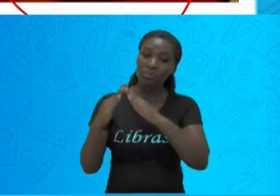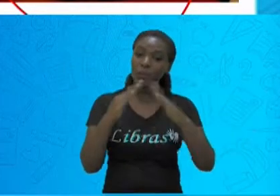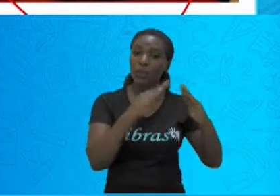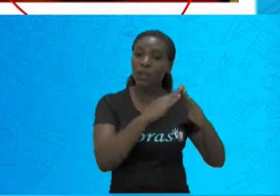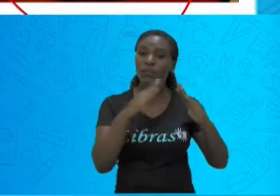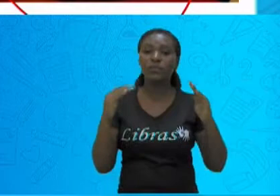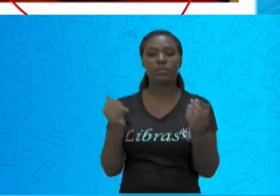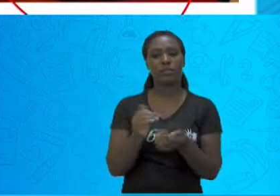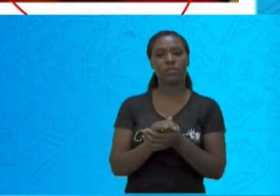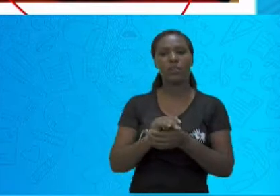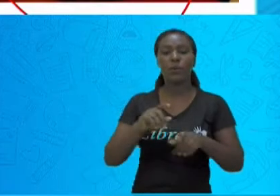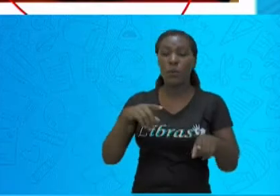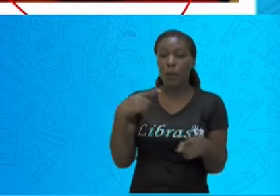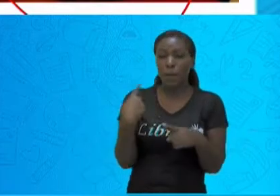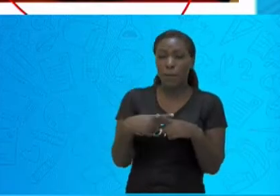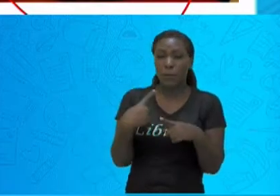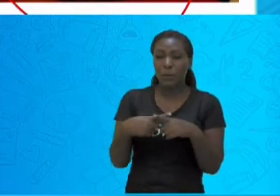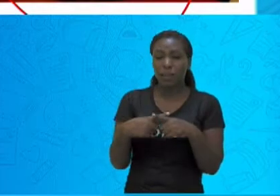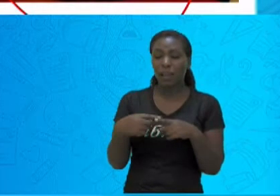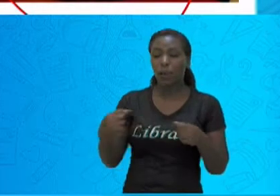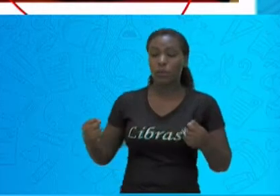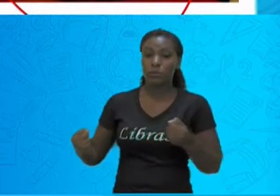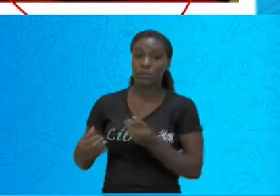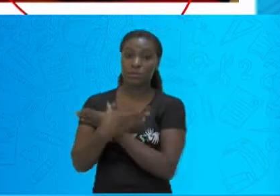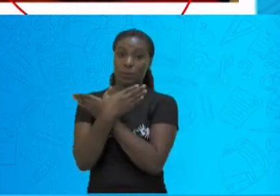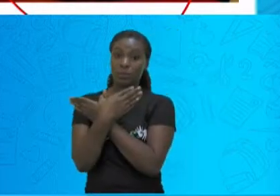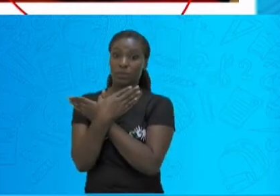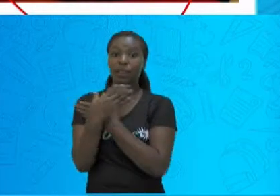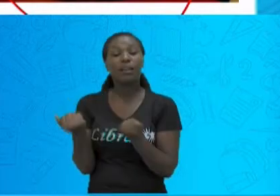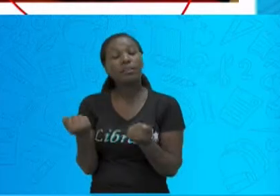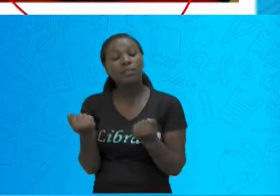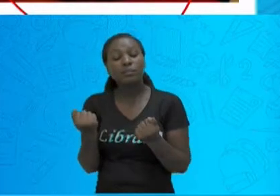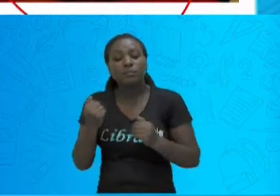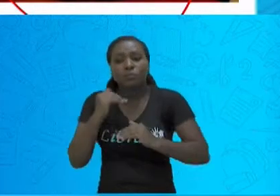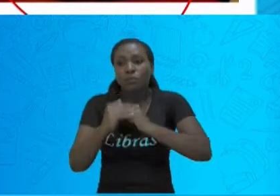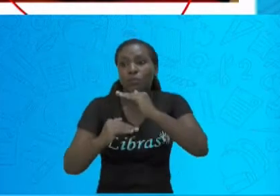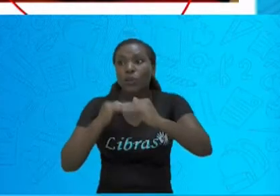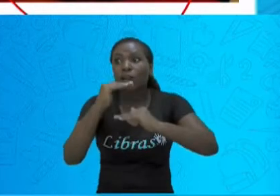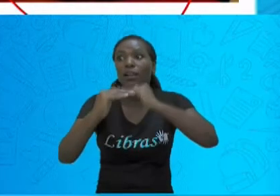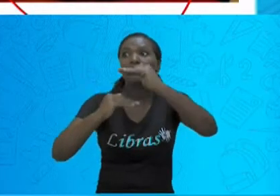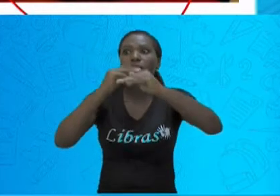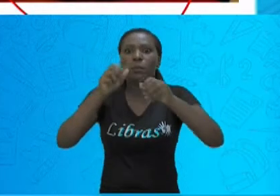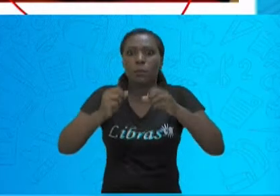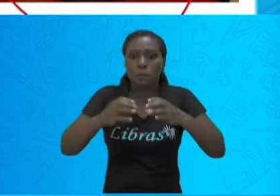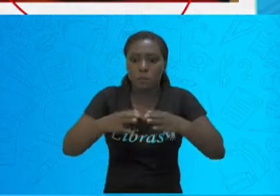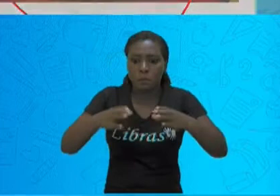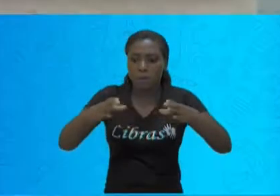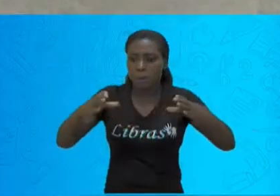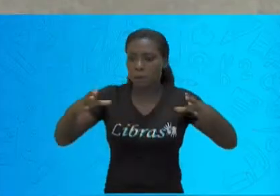tornaram maiores e dominaram a região do sul do México.